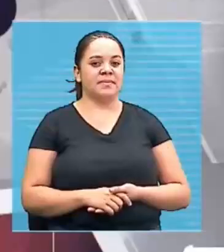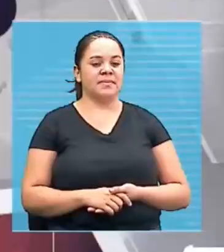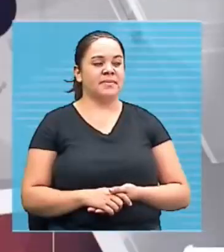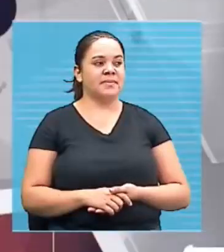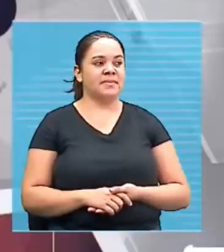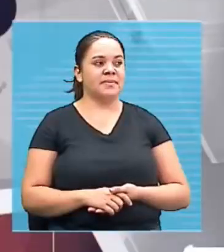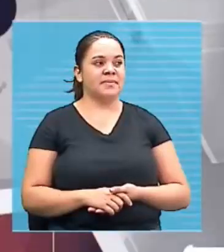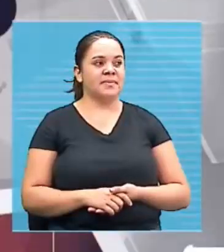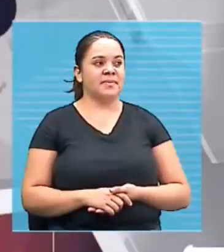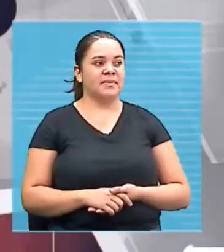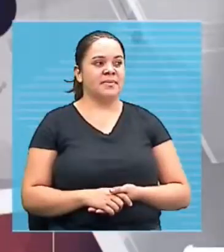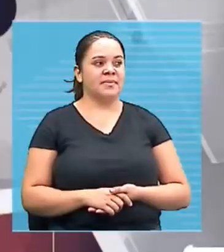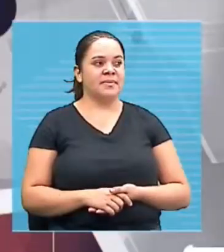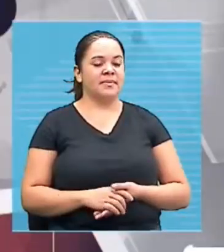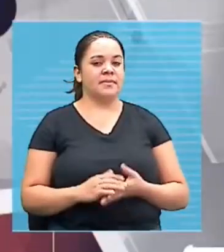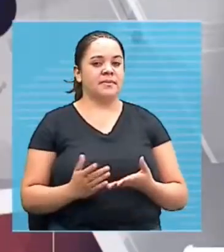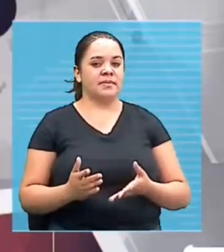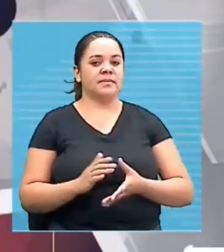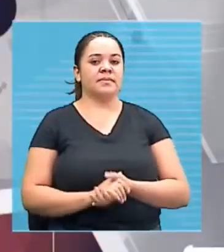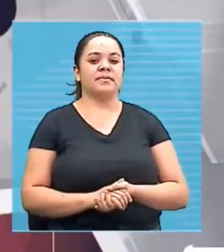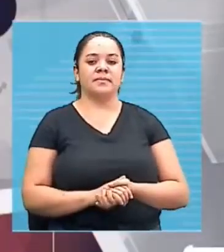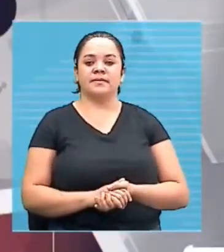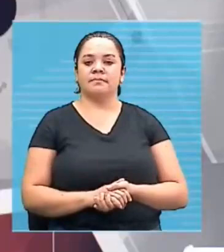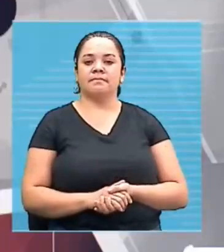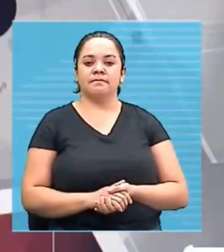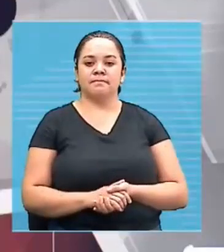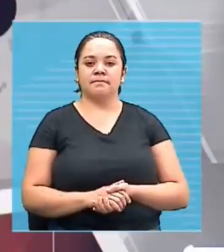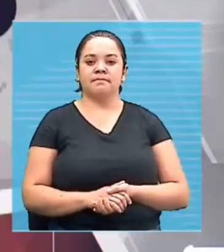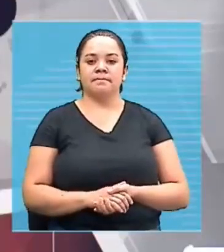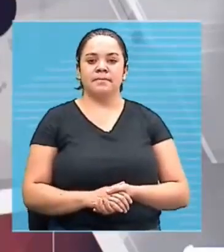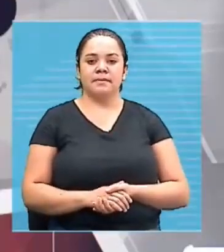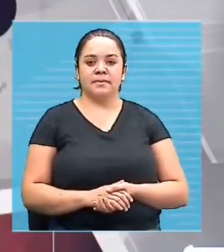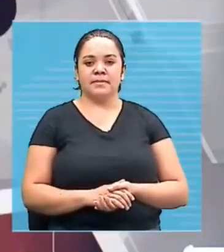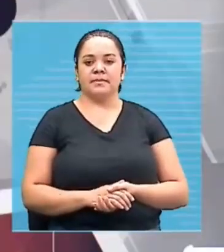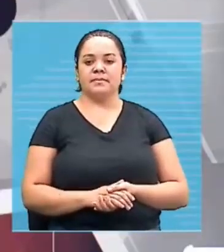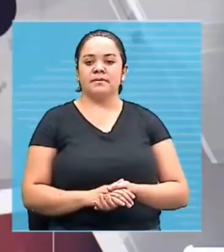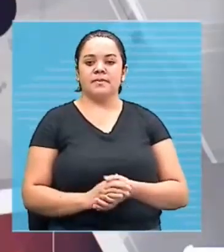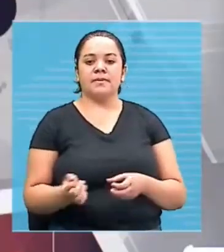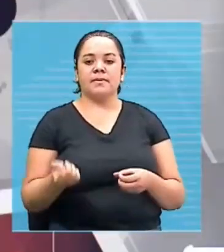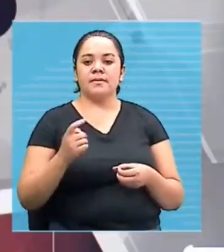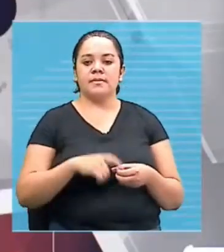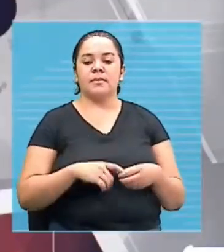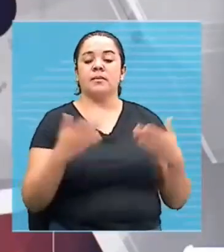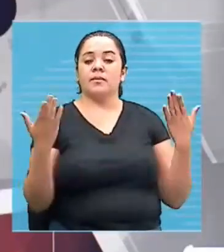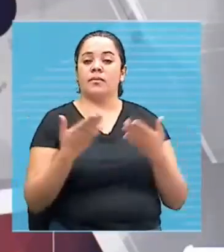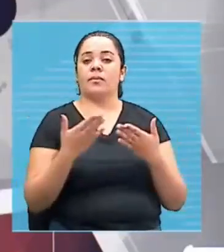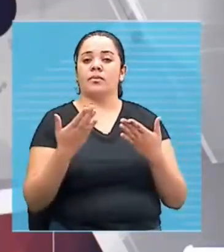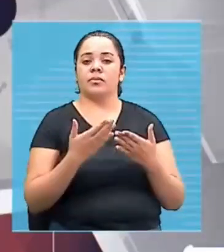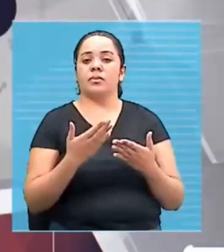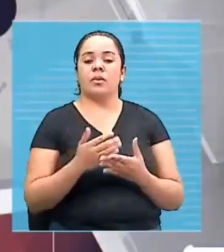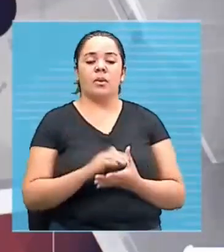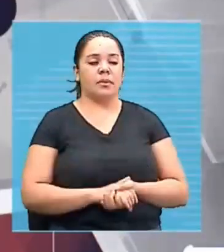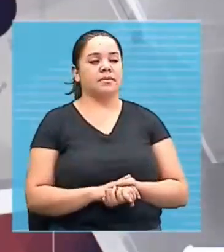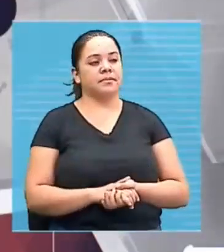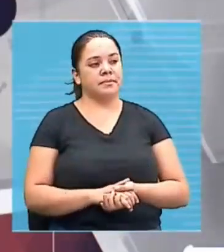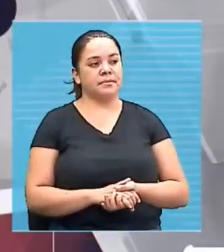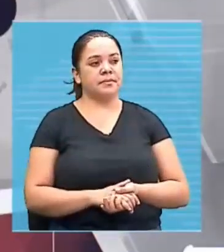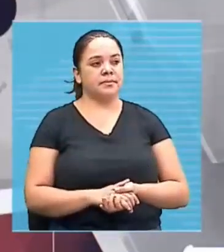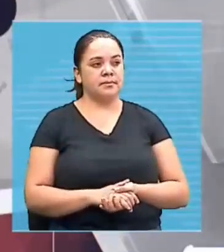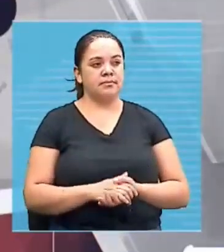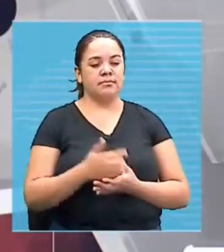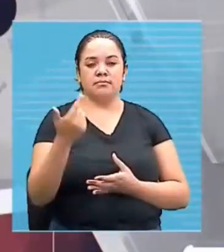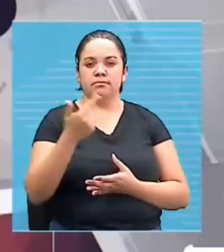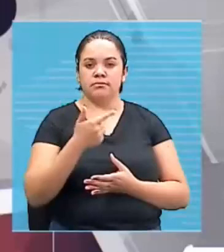Vamos retornando, galerinha, vamos retornando. Agora nós iremos para a nossa segunda parte, né, do